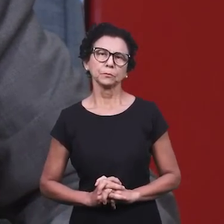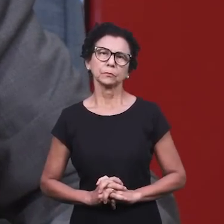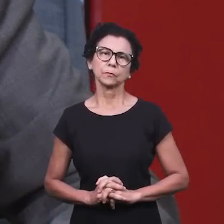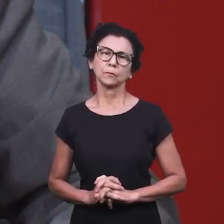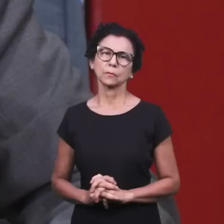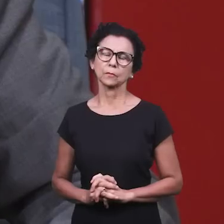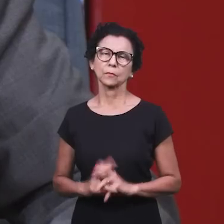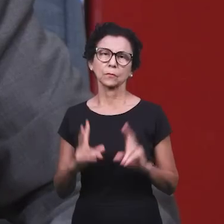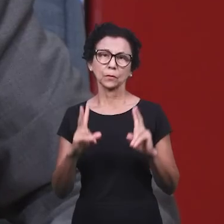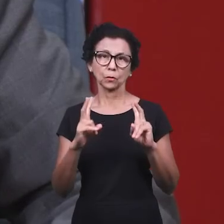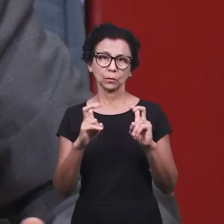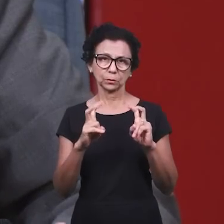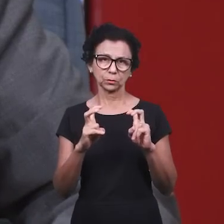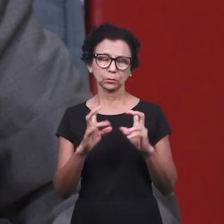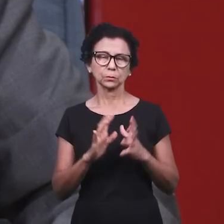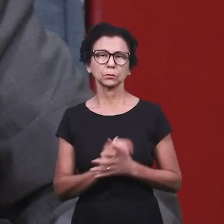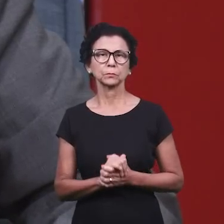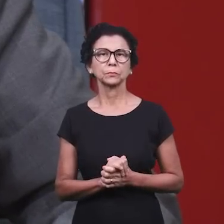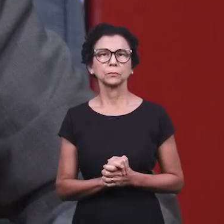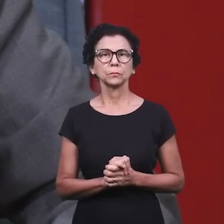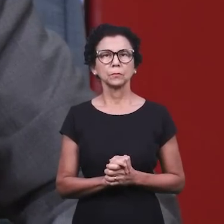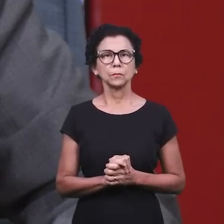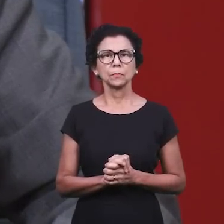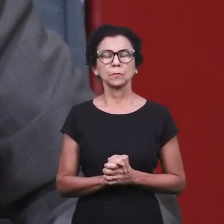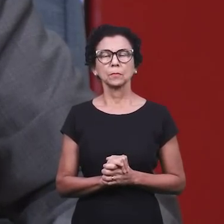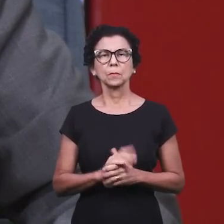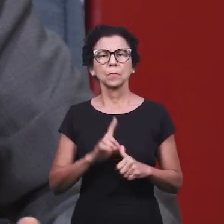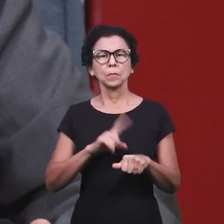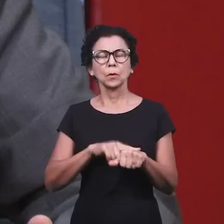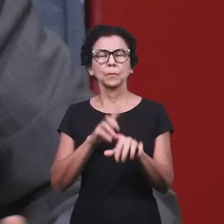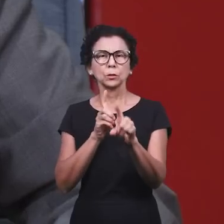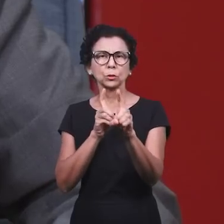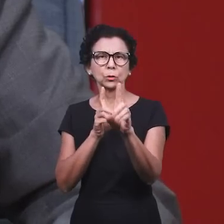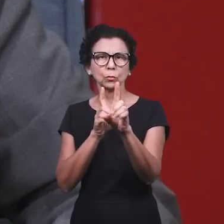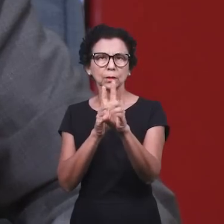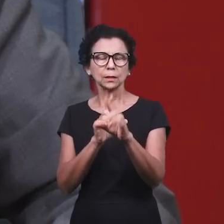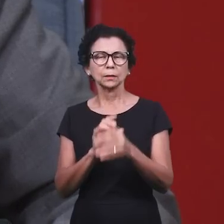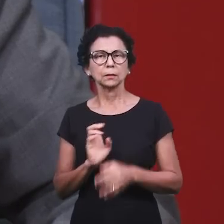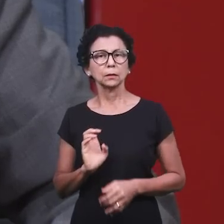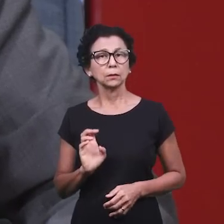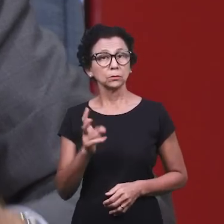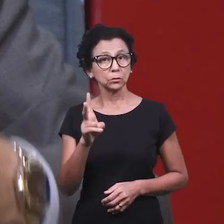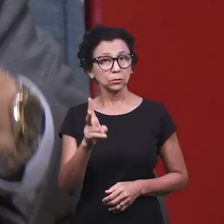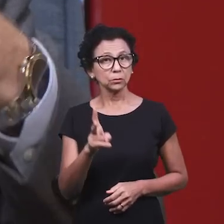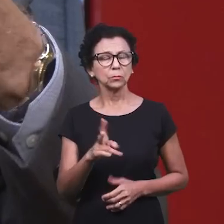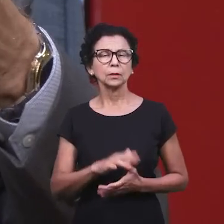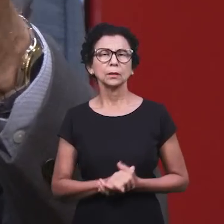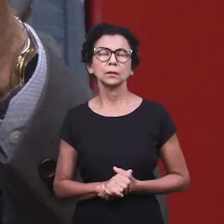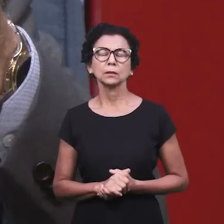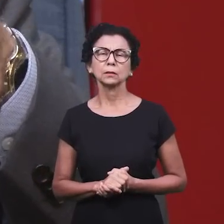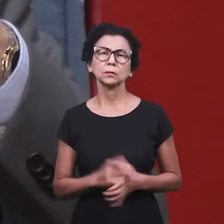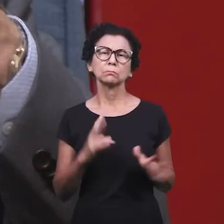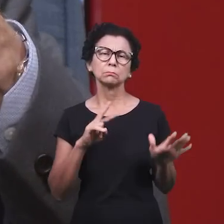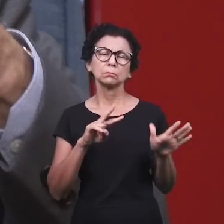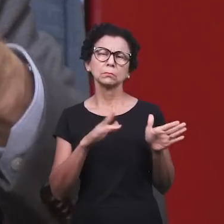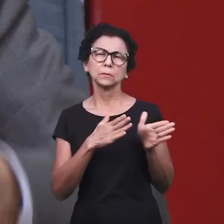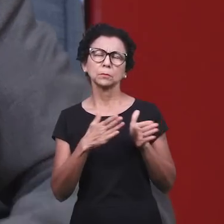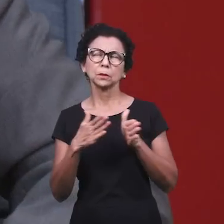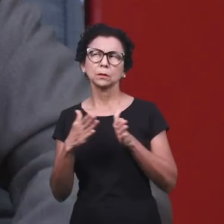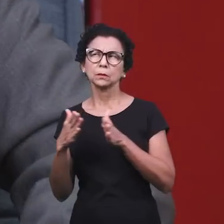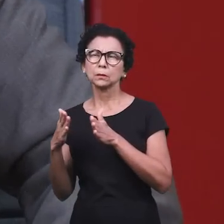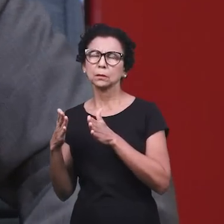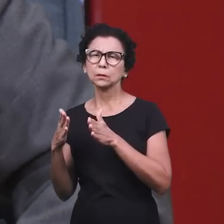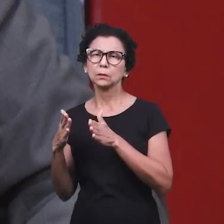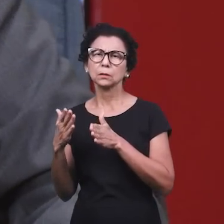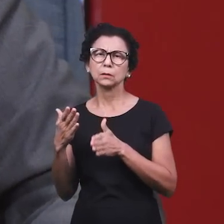continuar com o nosso assunto sobre o momento da doutrina. Nós temos falado ao longo dessas